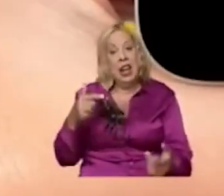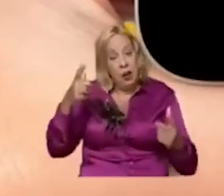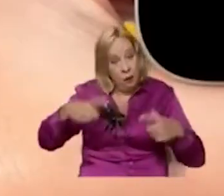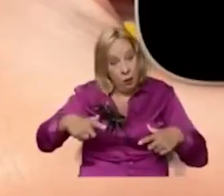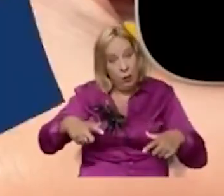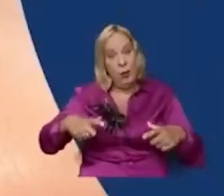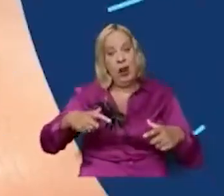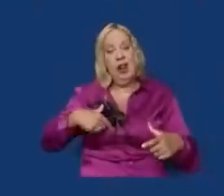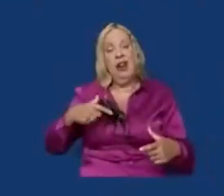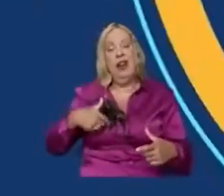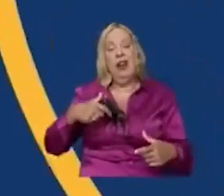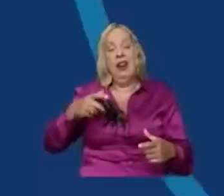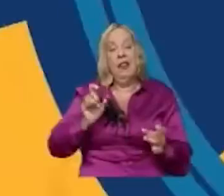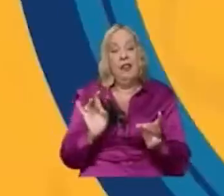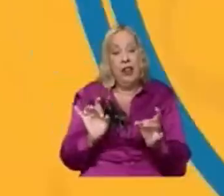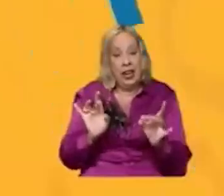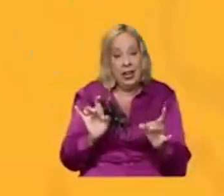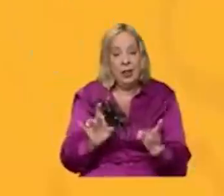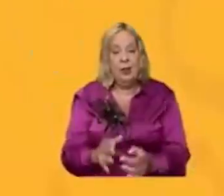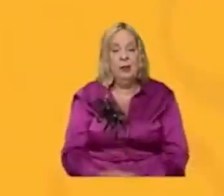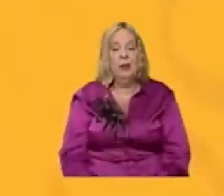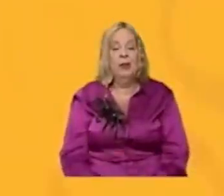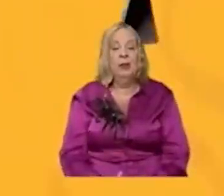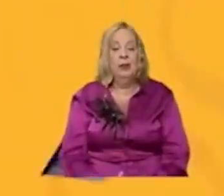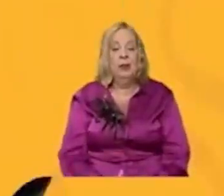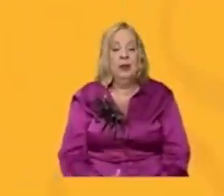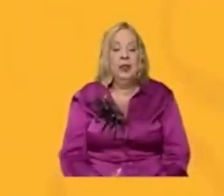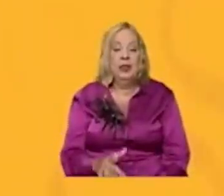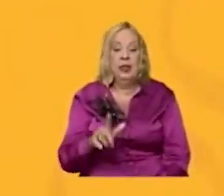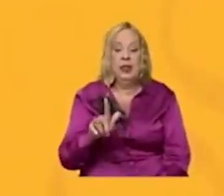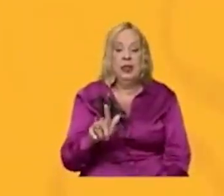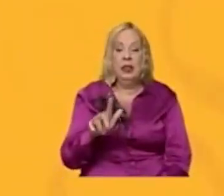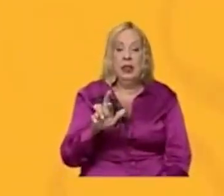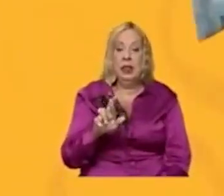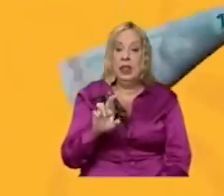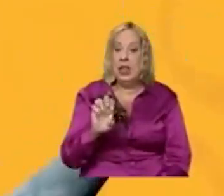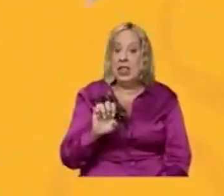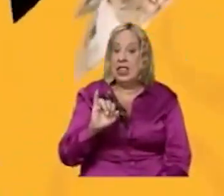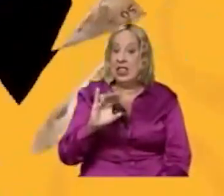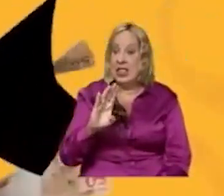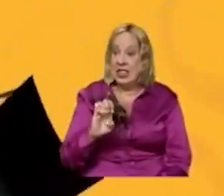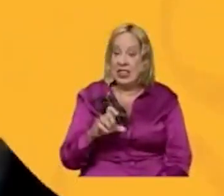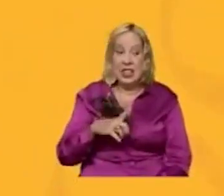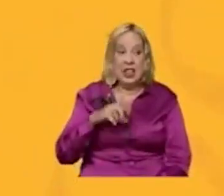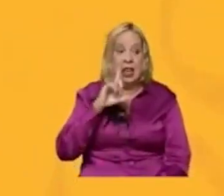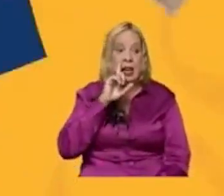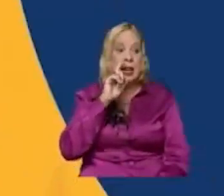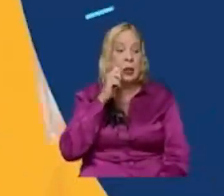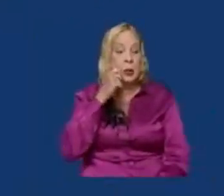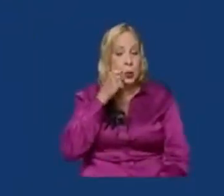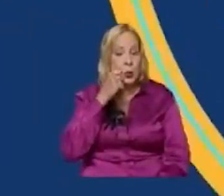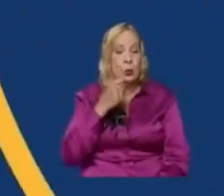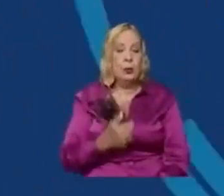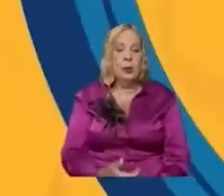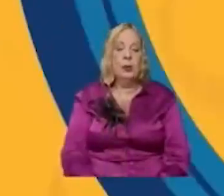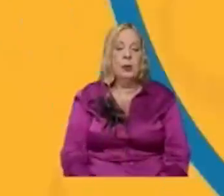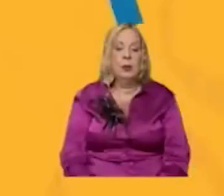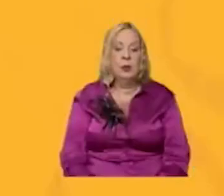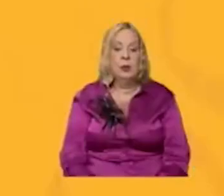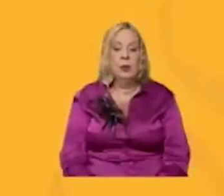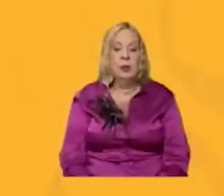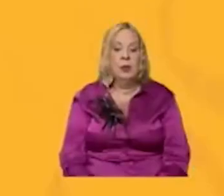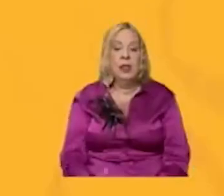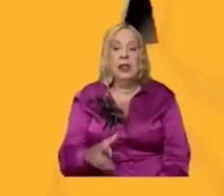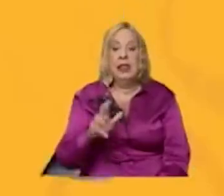para droga ao lado do Detran. A Grace de Aracaju também dividiu. Ela garantiu com a turma da Ação Noturna. A